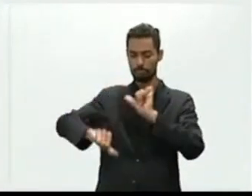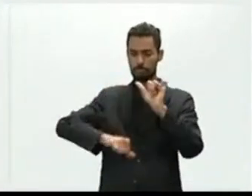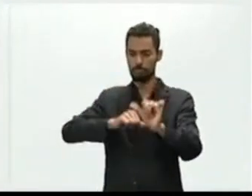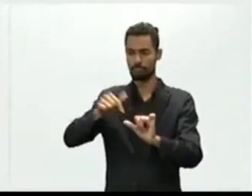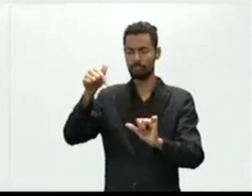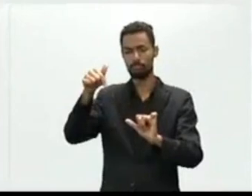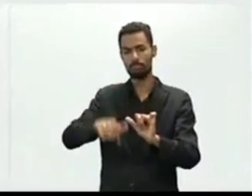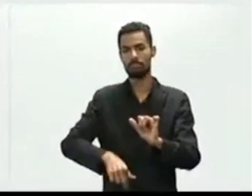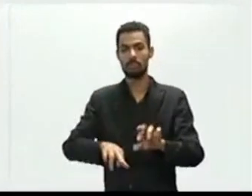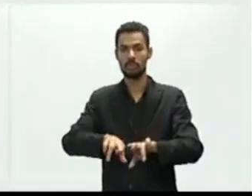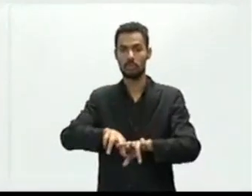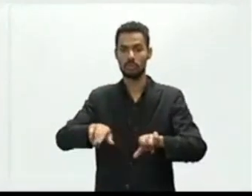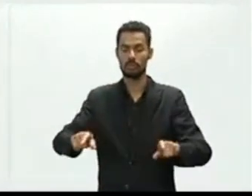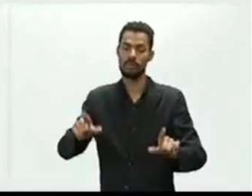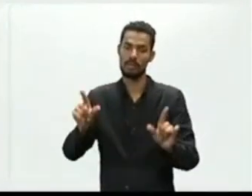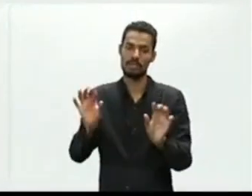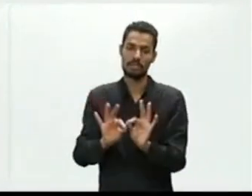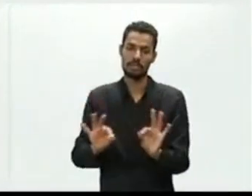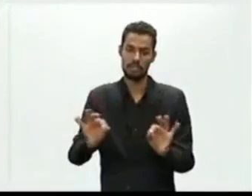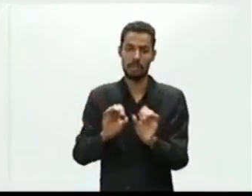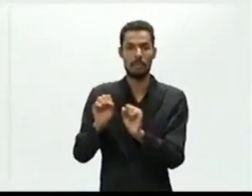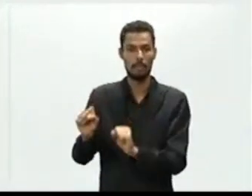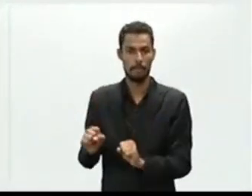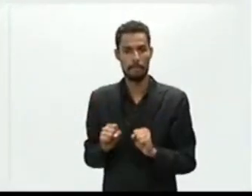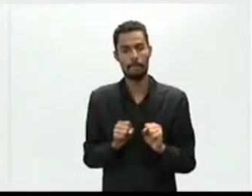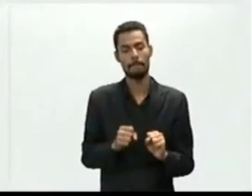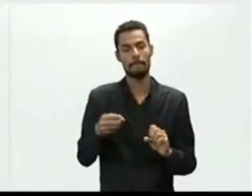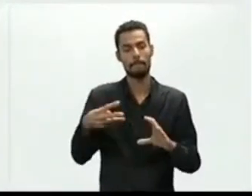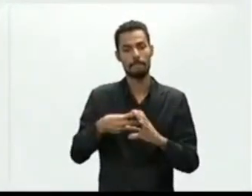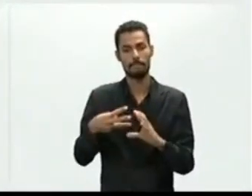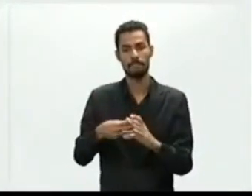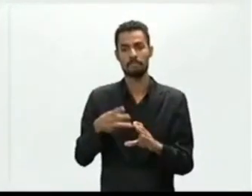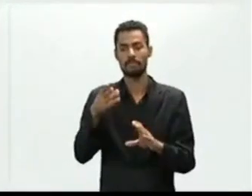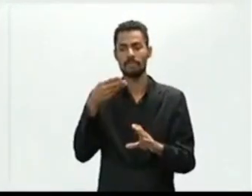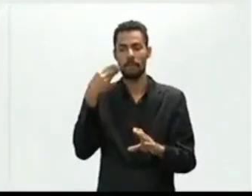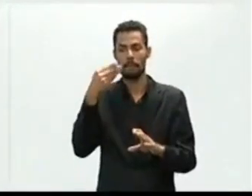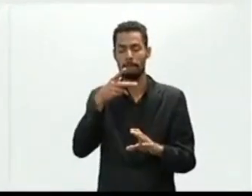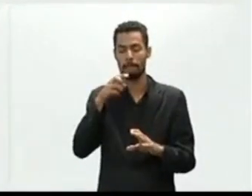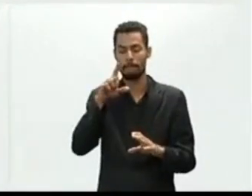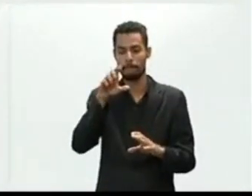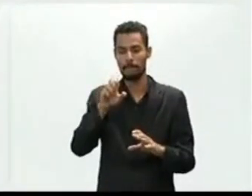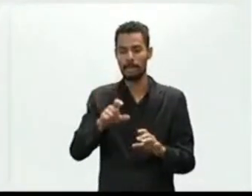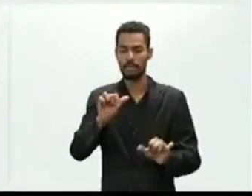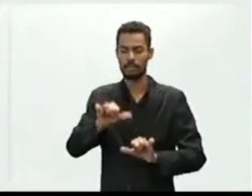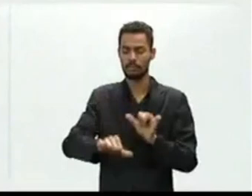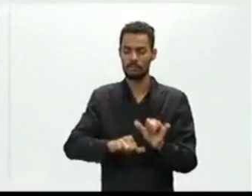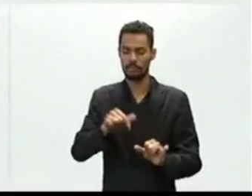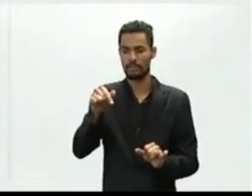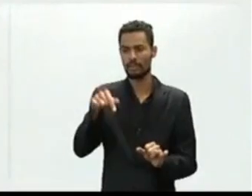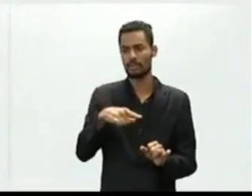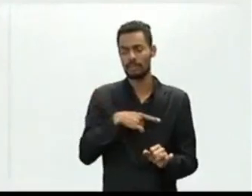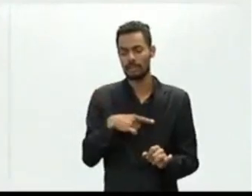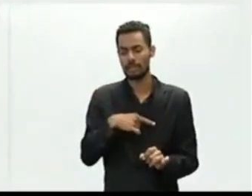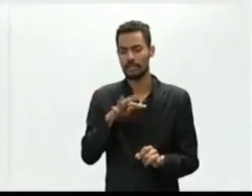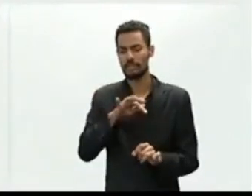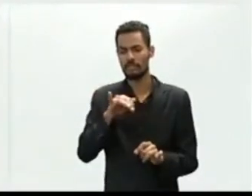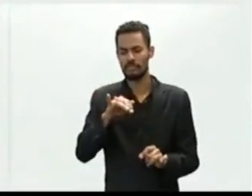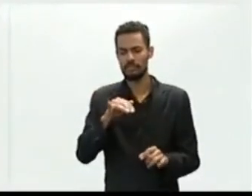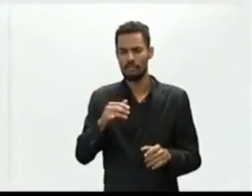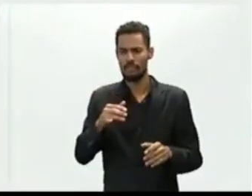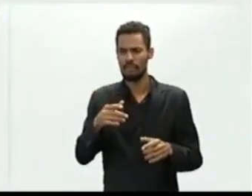estágio menos diferenciado e poder, de uma célula de pele, produzir células de